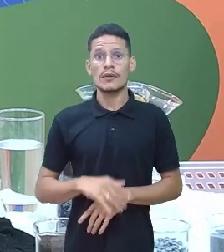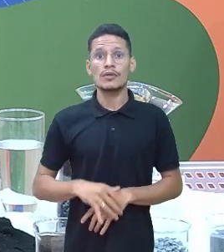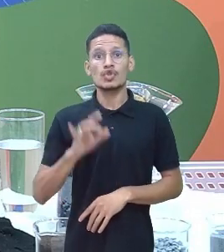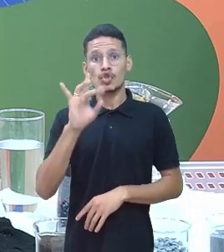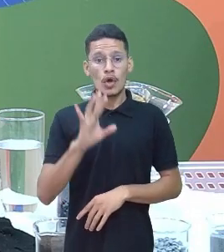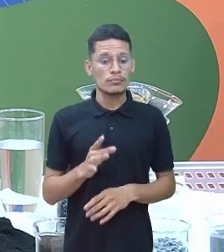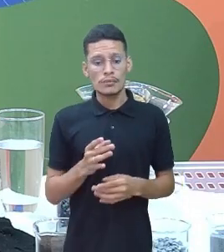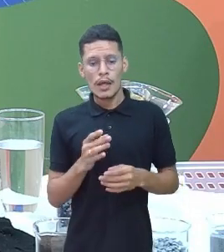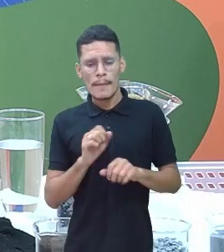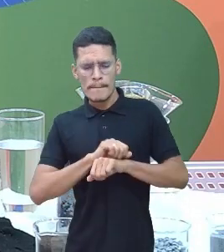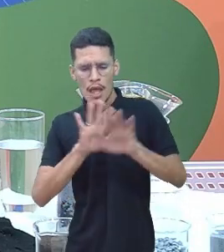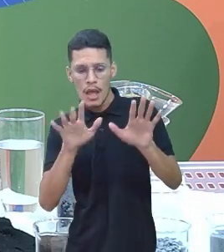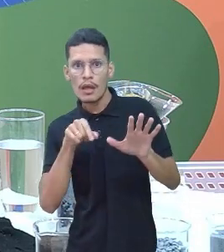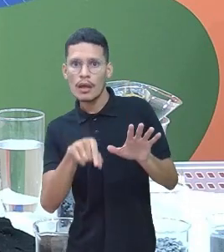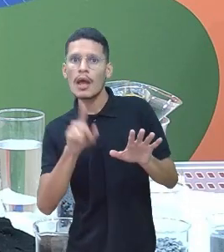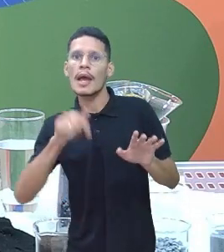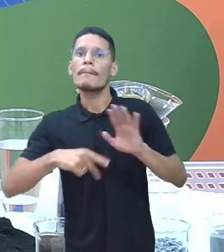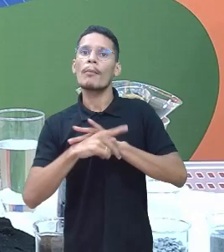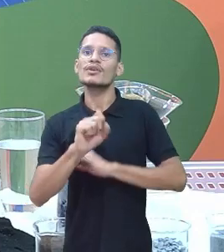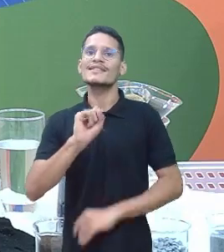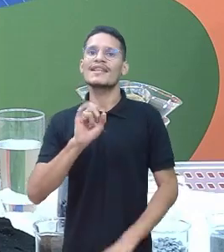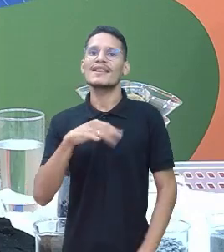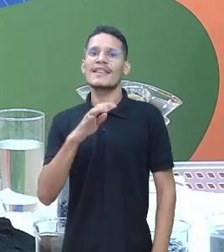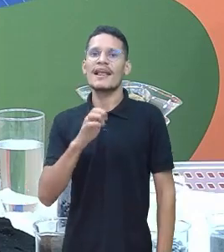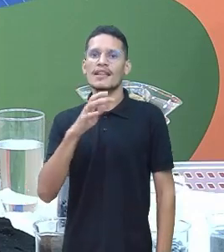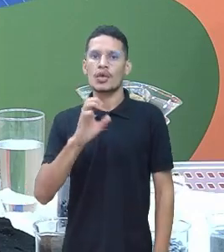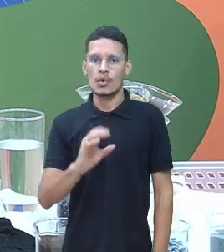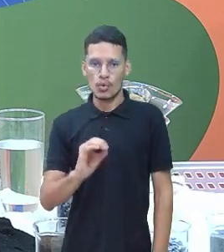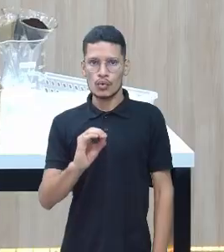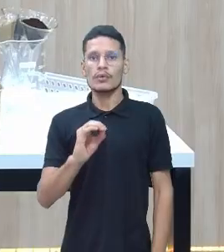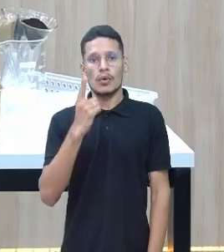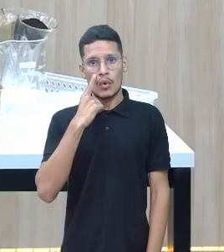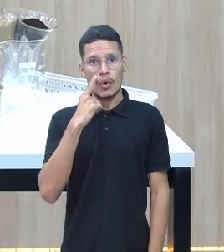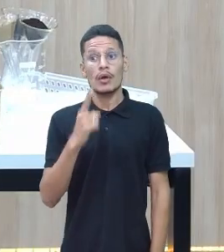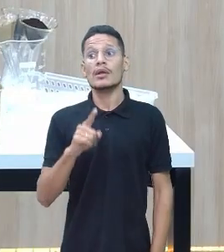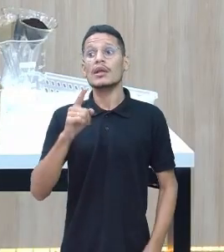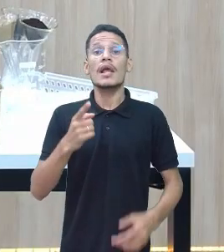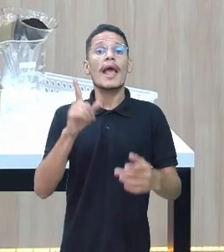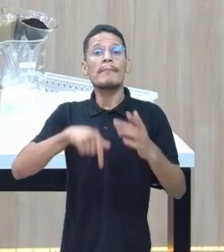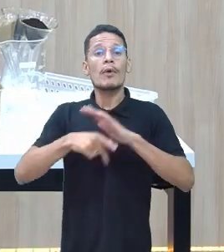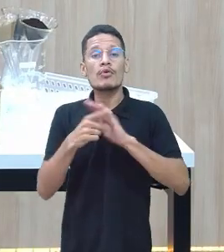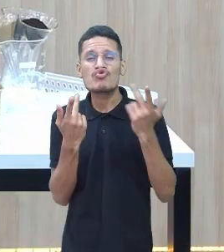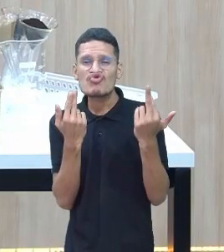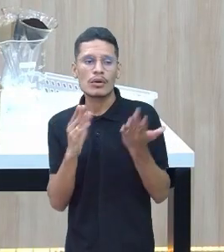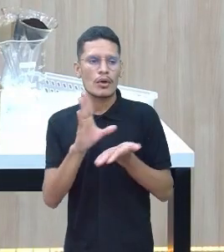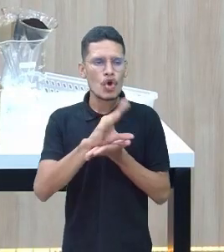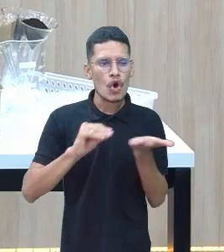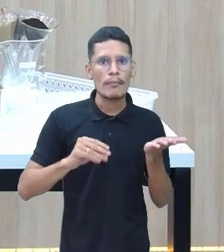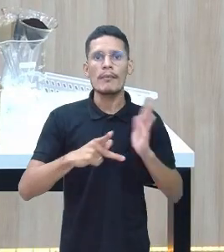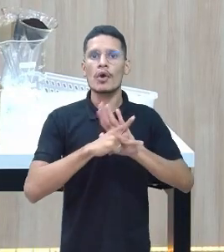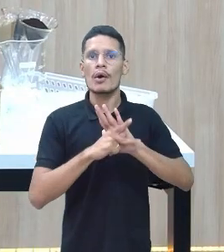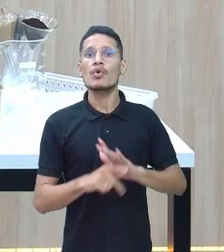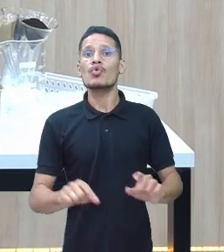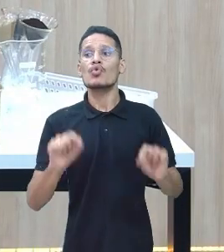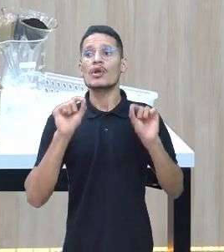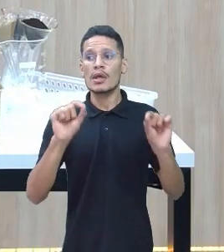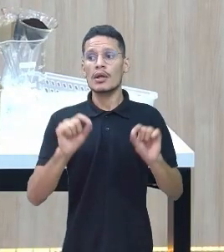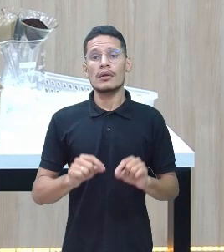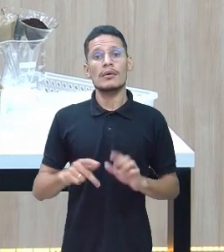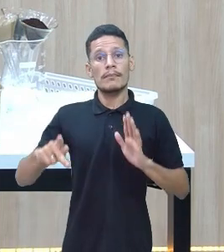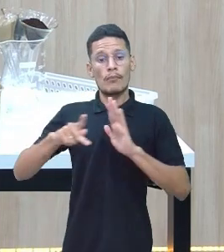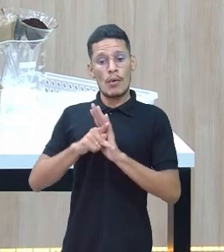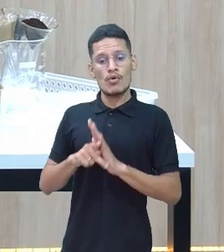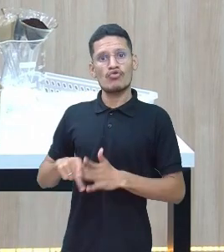esse brilho, mas é um material sintético, né? E aí a gente vai ver que ela imita muito a questão aí de uma